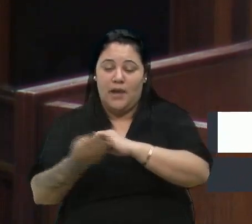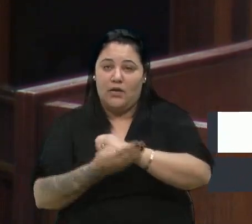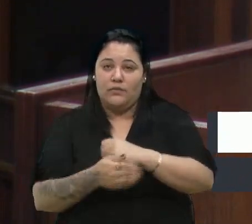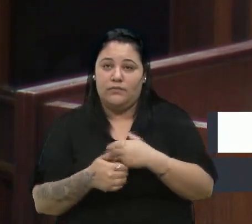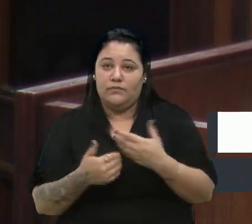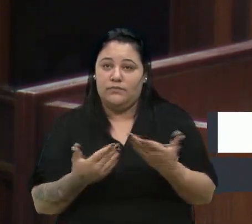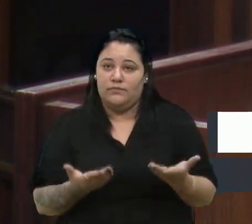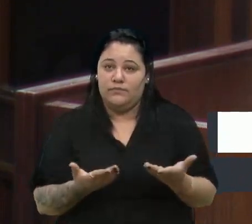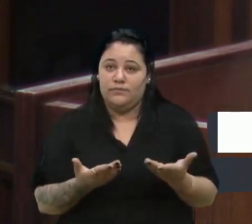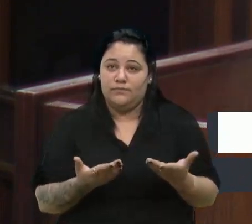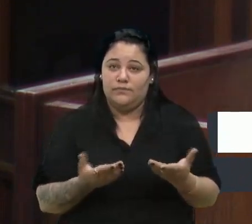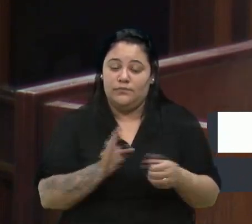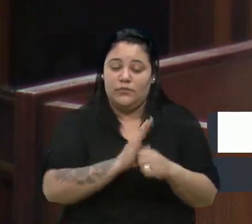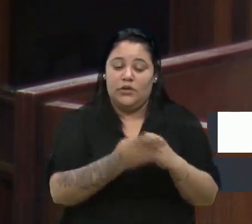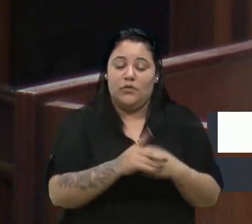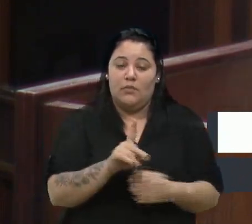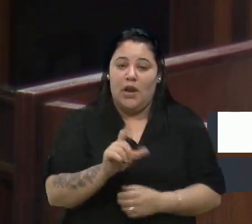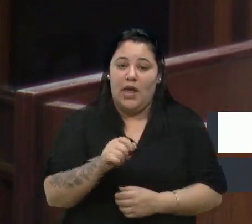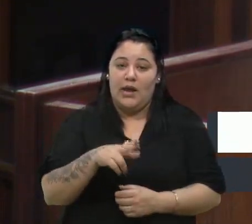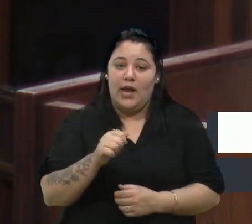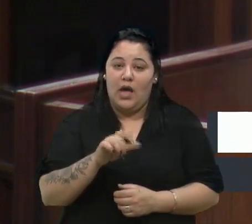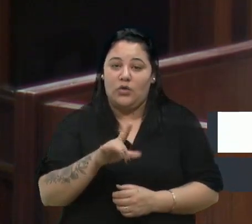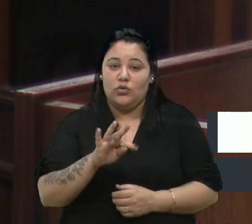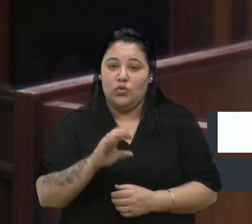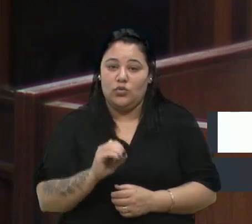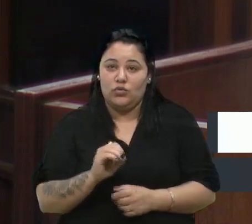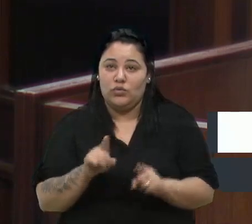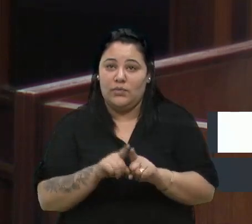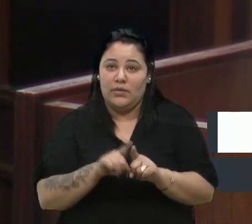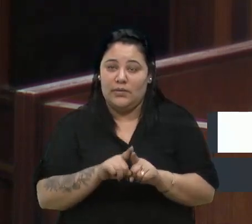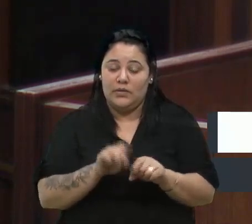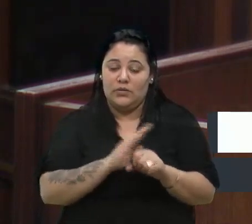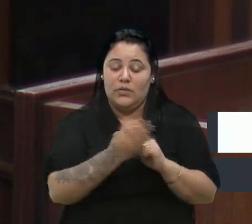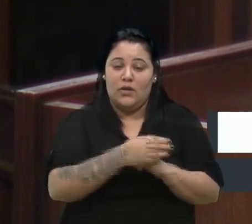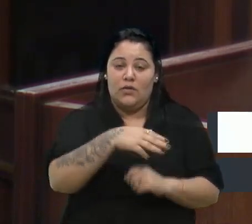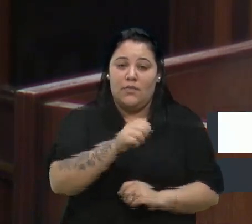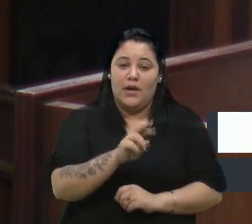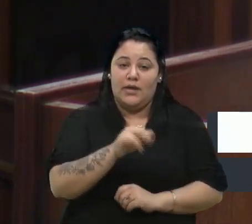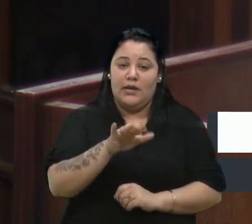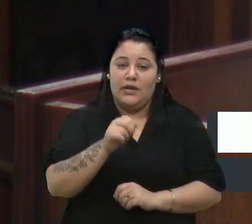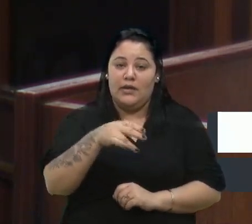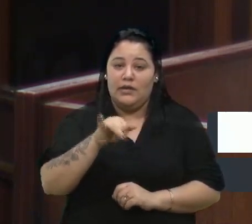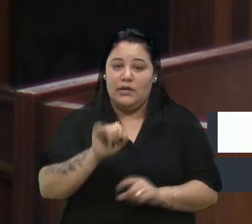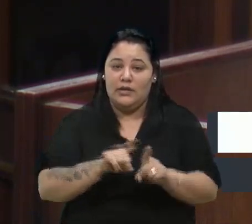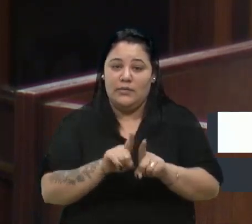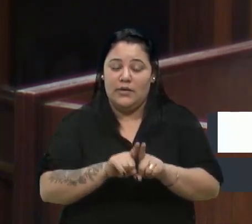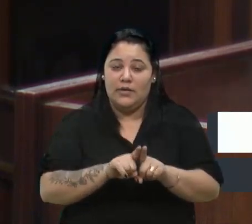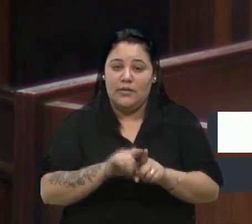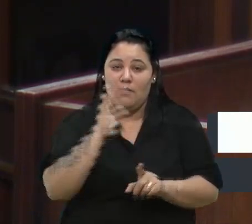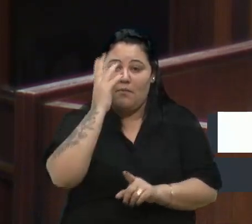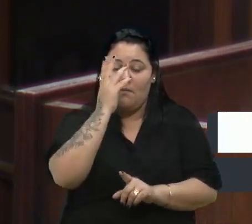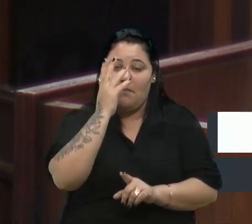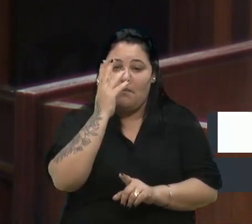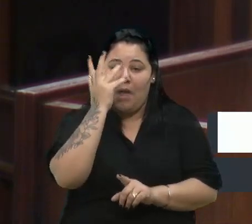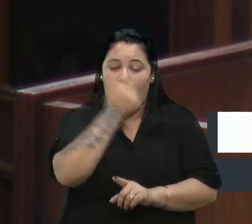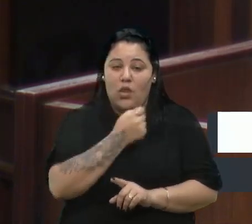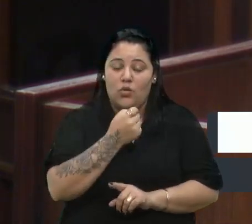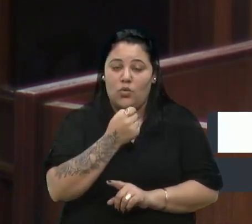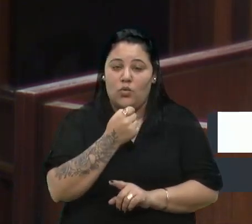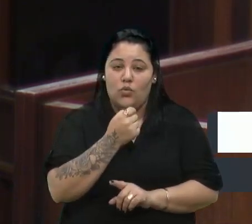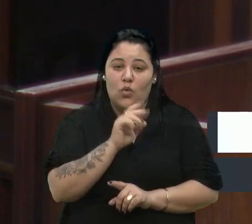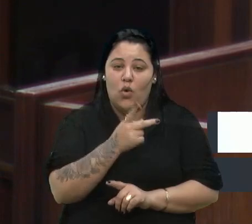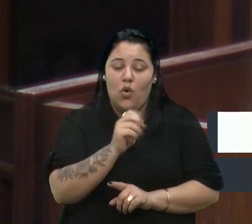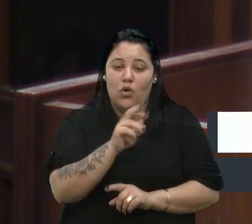a do Planalto Rio Branco, a do Mariane e a do Belo Horizonte, foi mudado o sistema de projeto,